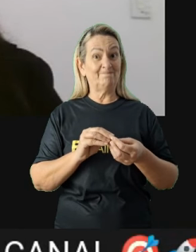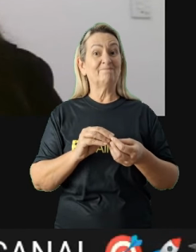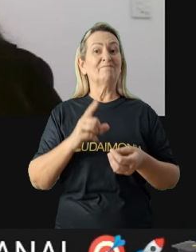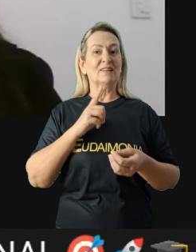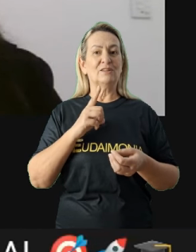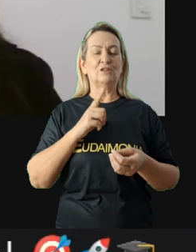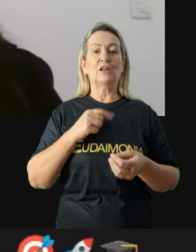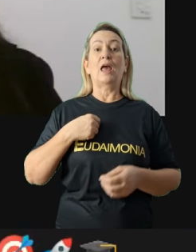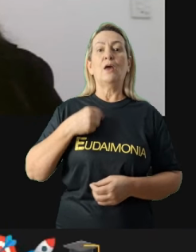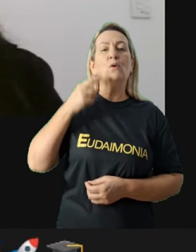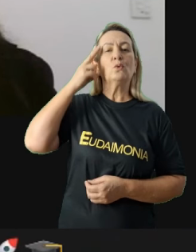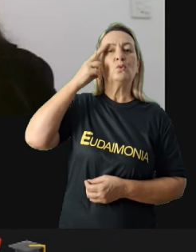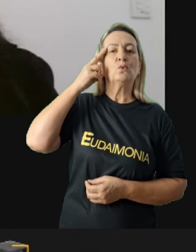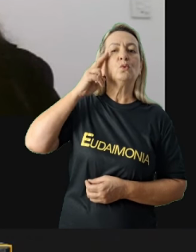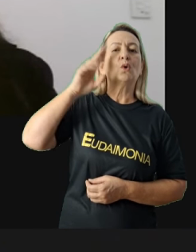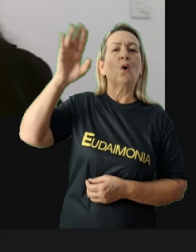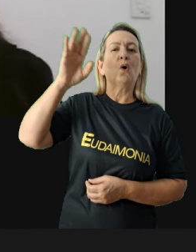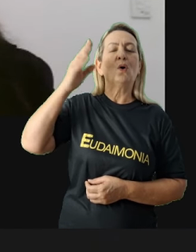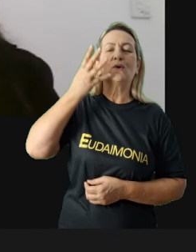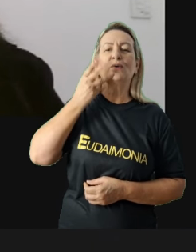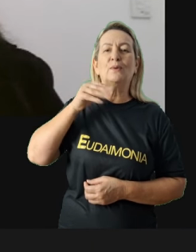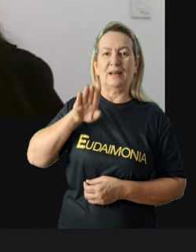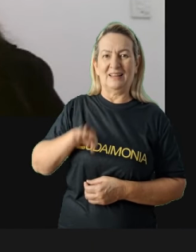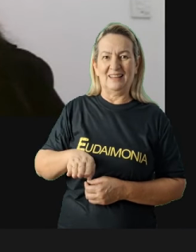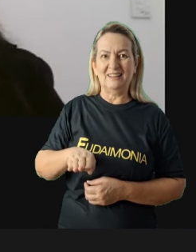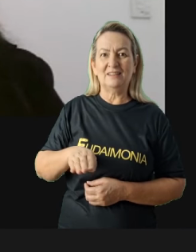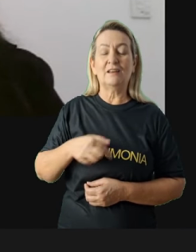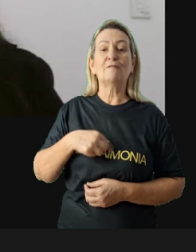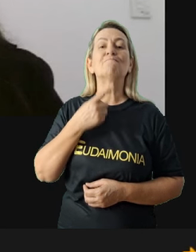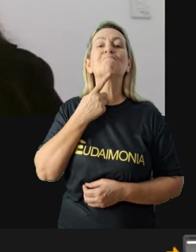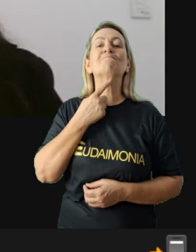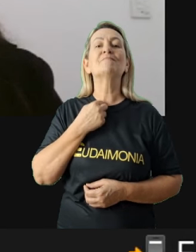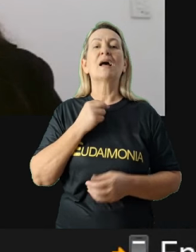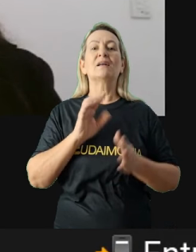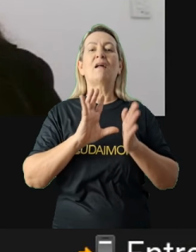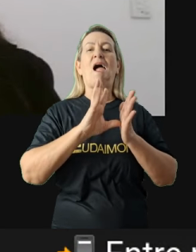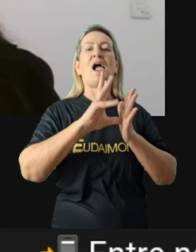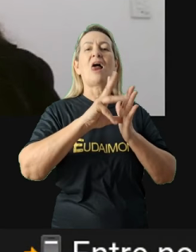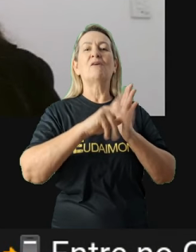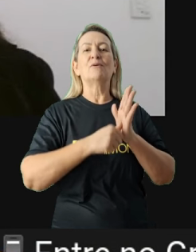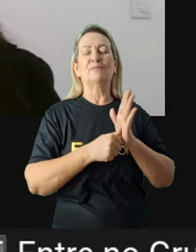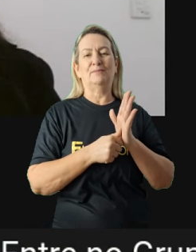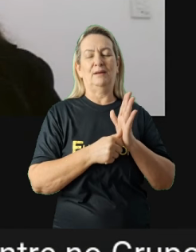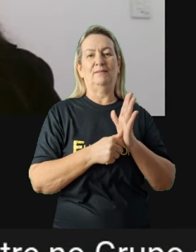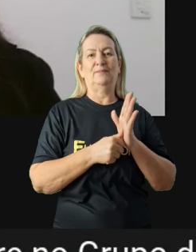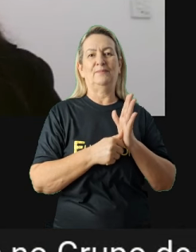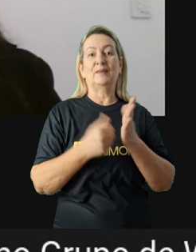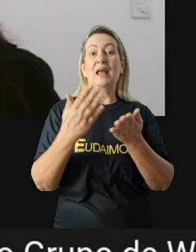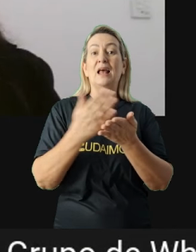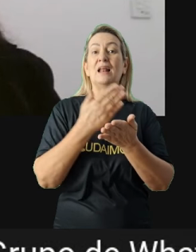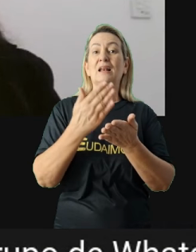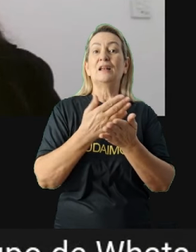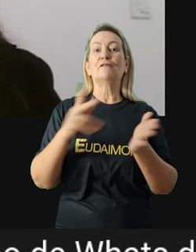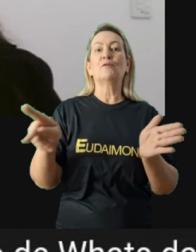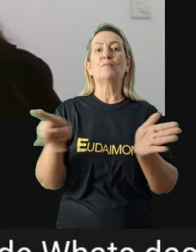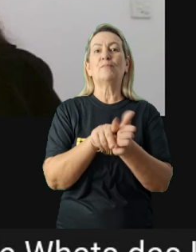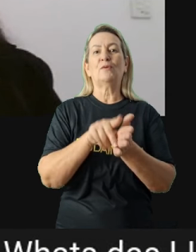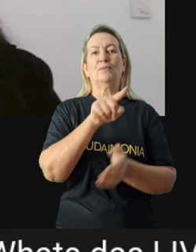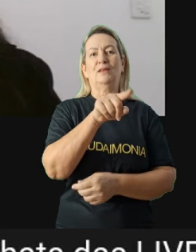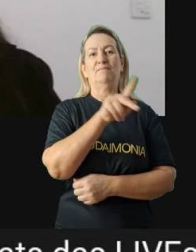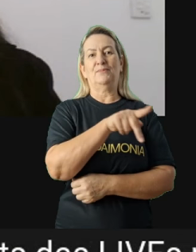do livro, que era o meu maior sonho de criança, era roubar o livro do professor. Desculpa a